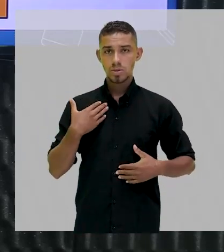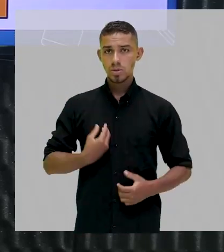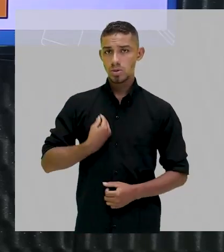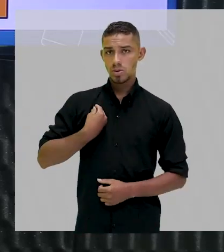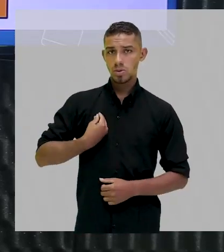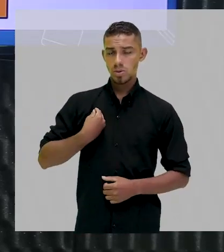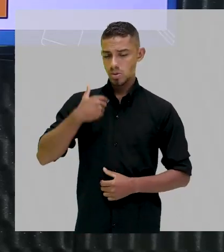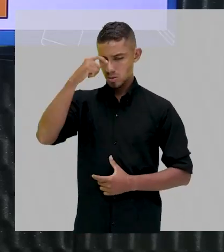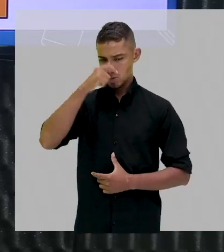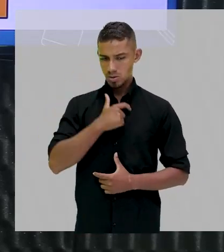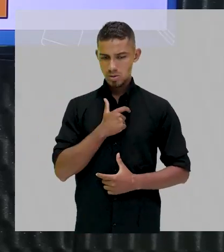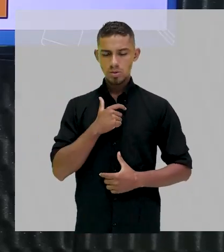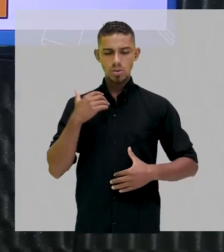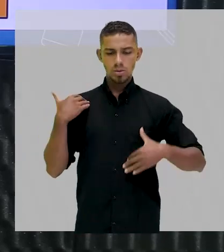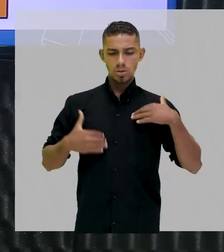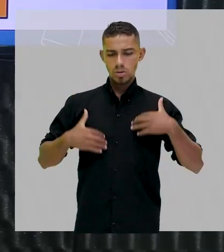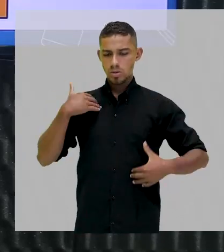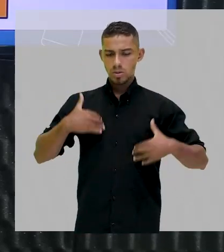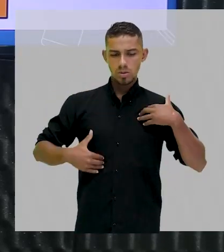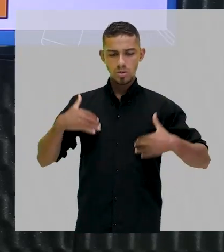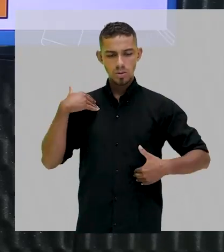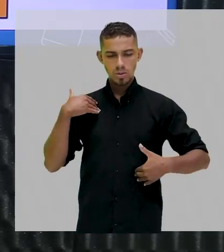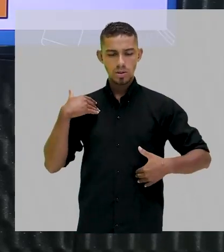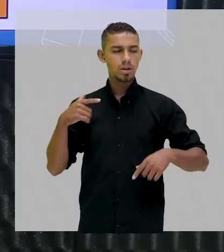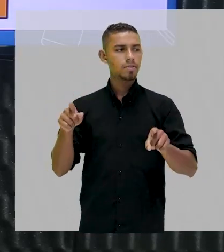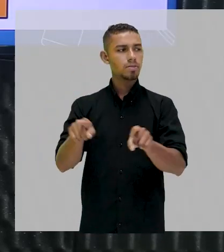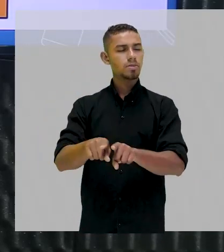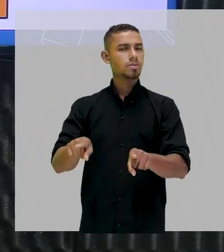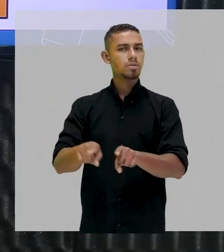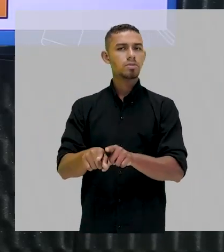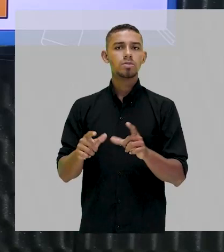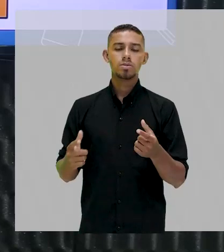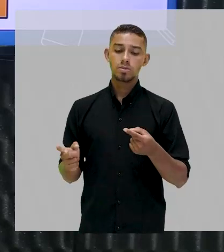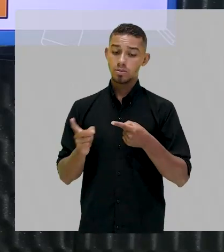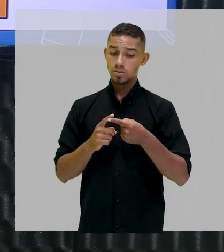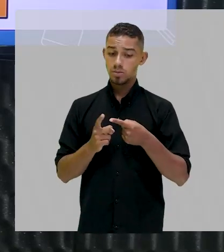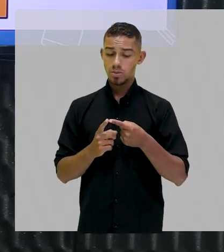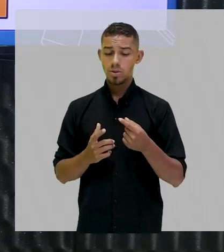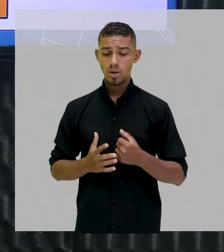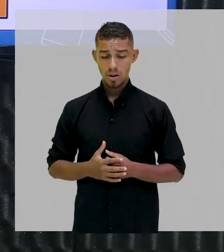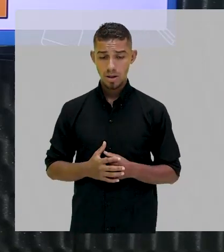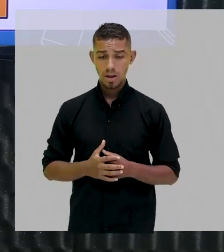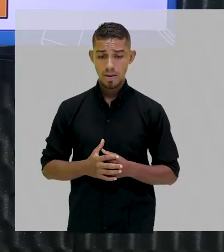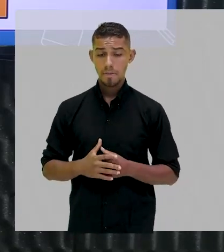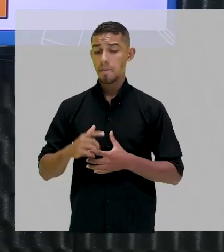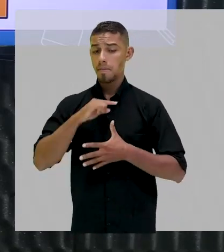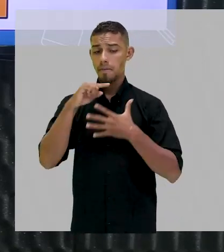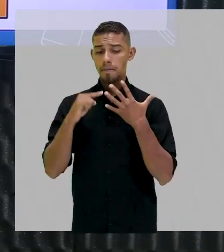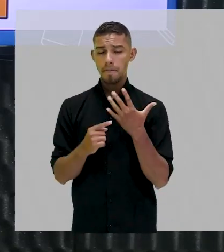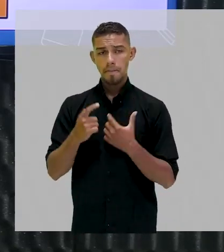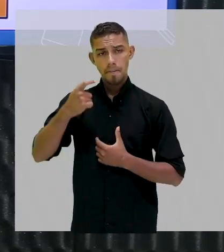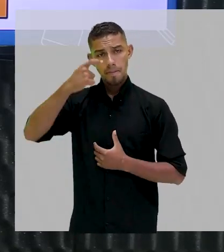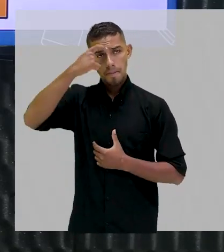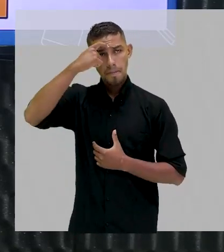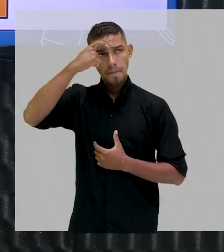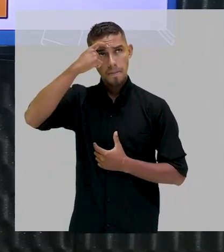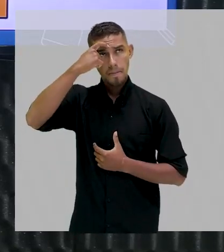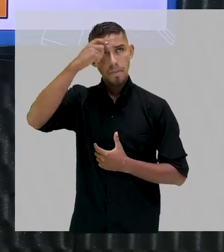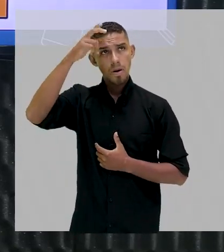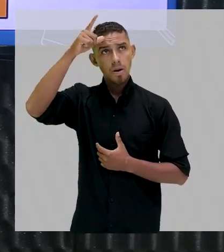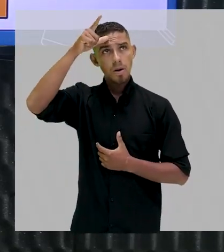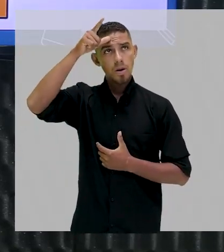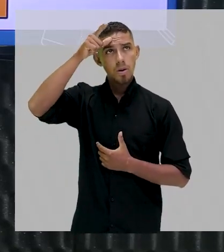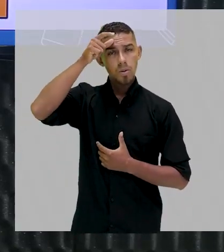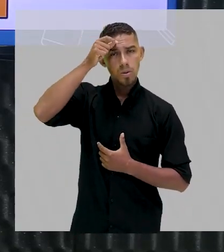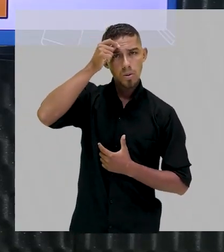do fisiológico. Elas levam em consideração o físico, o mental, em algumas